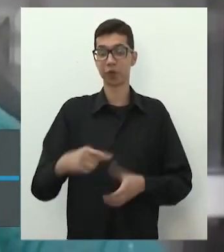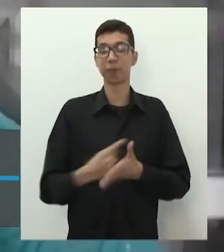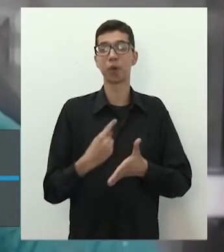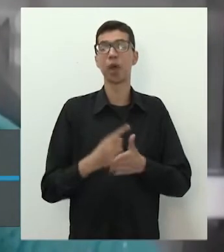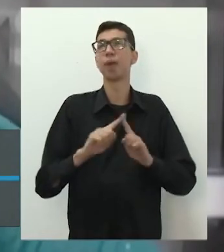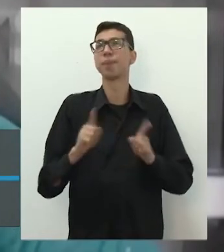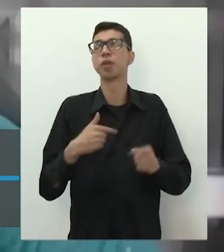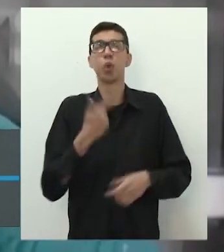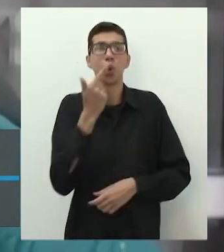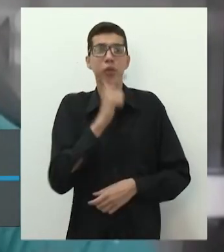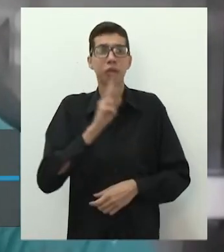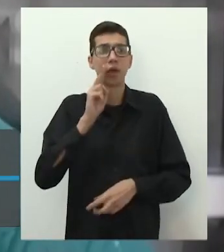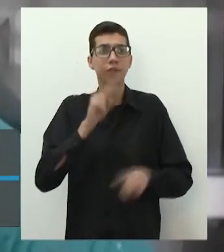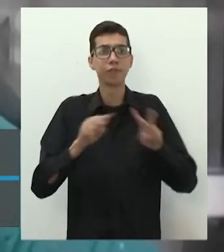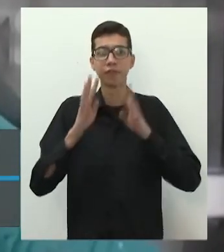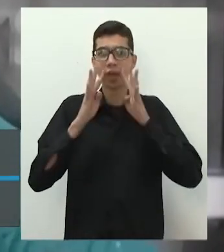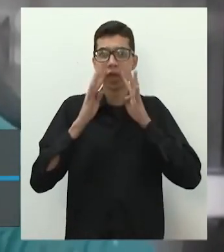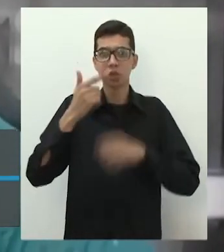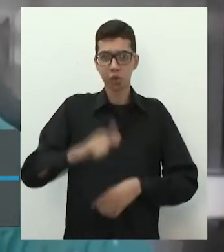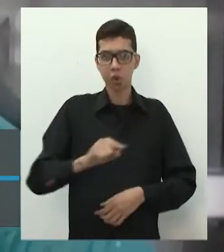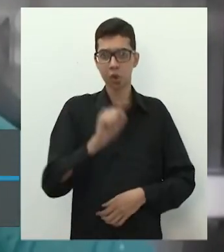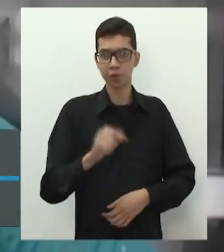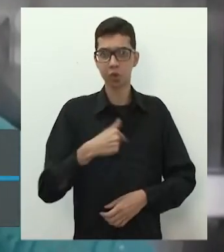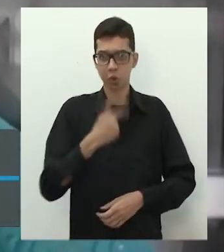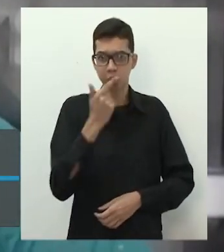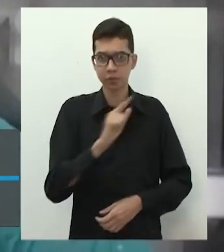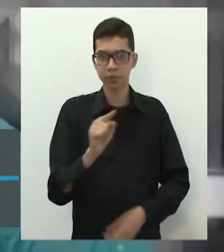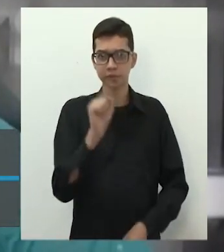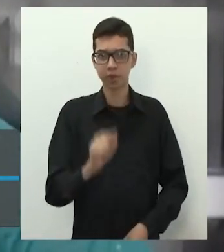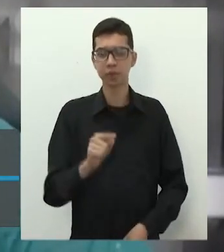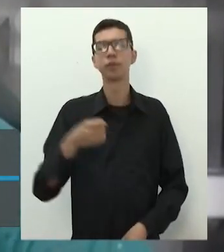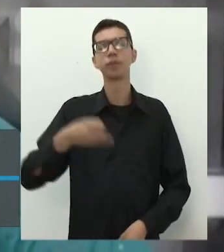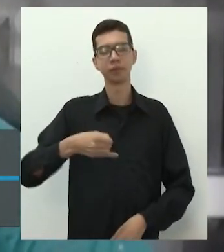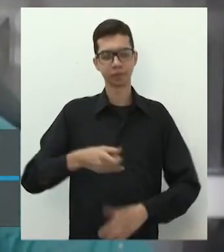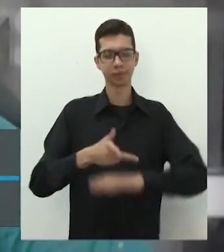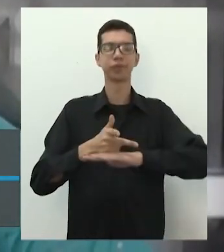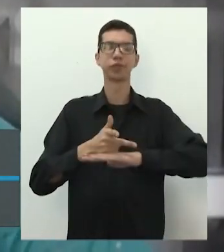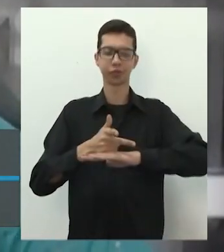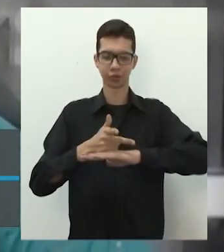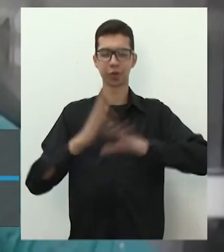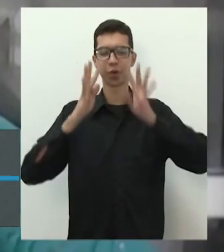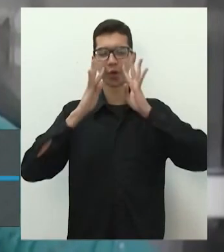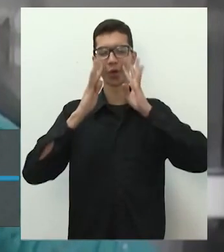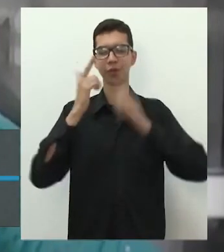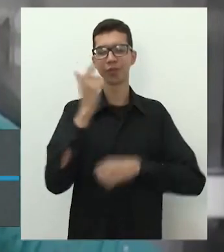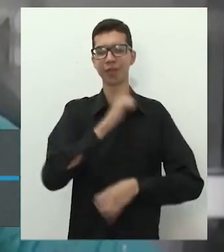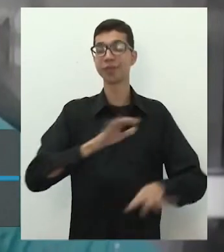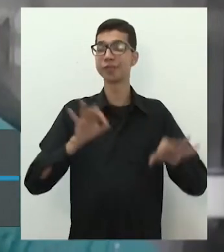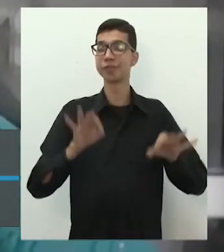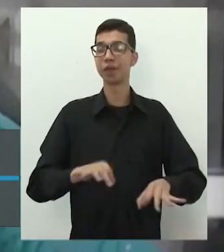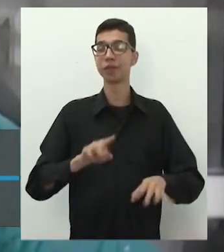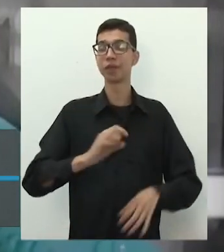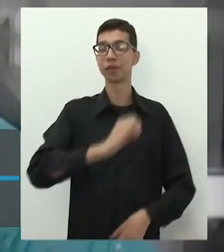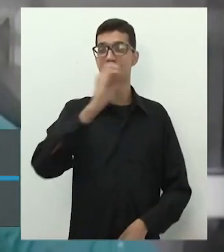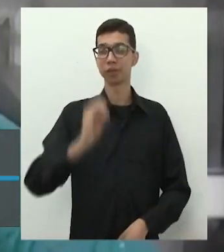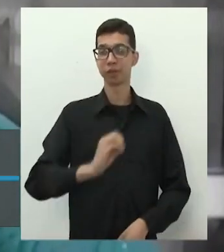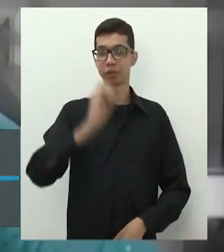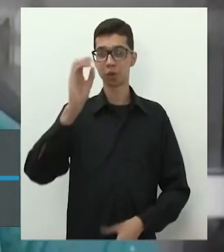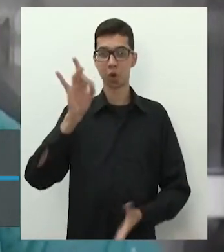voltar para a Tânia, se ela quer fazer mais algumas considerações aí. Tenho. Doutor Benito, bom, então deixa eu retomar